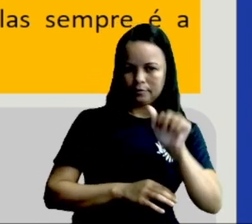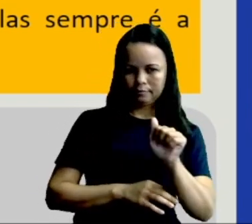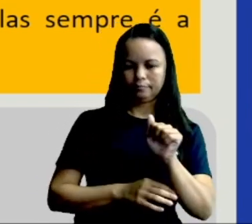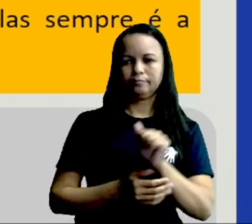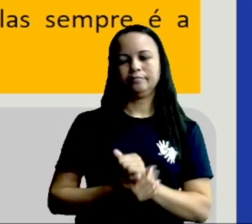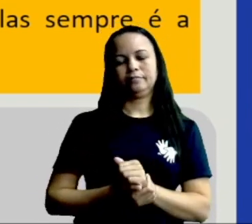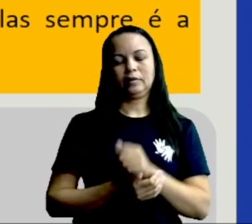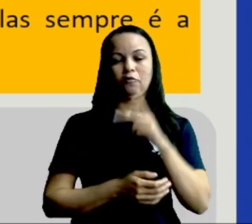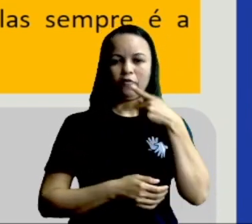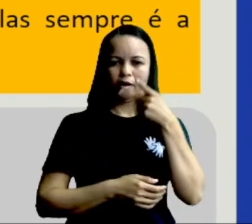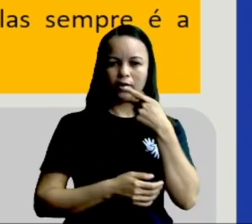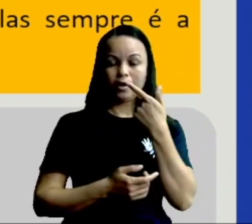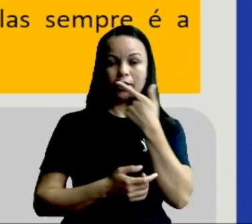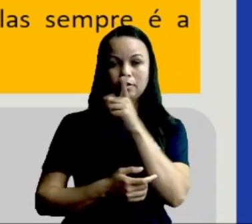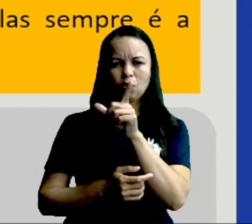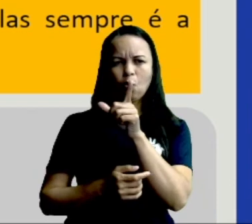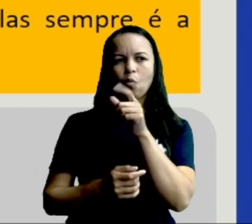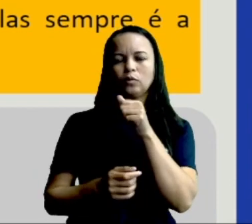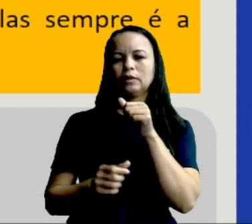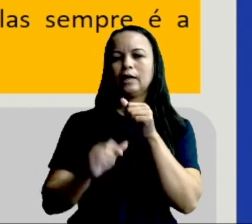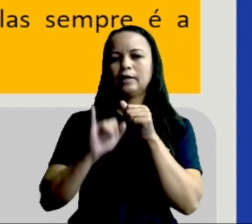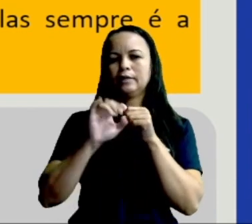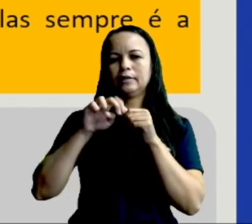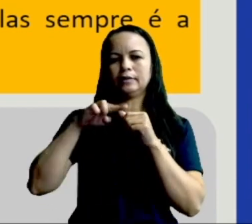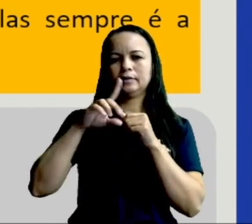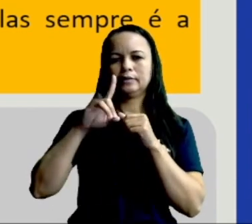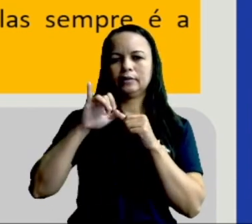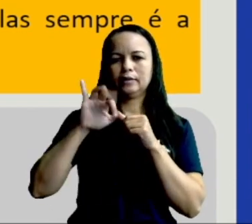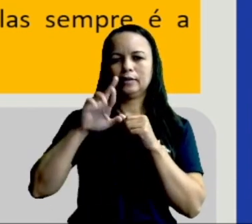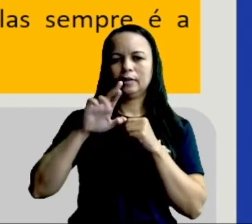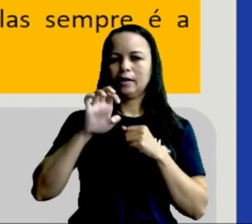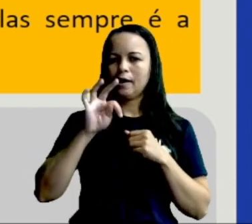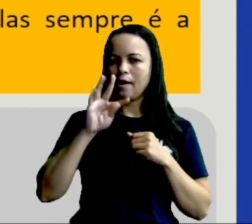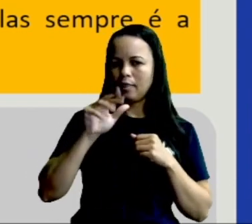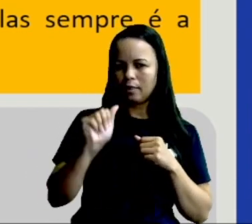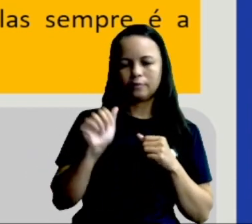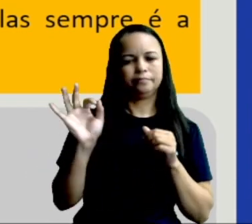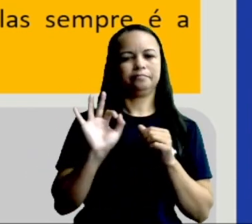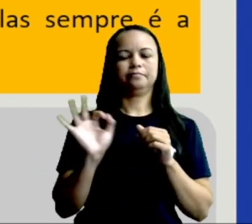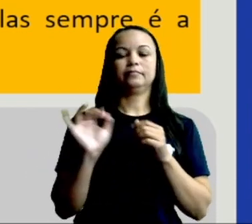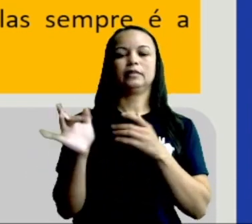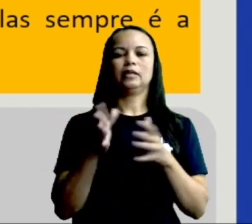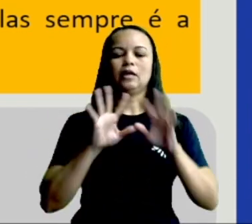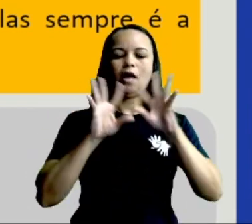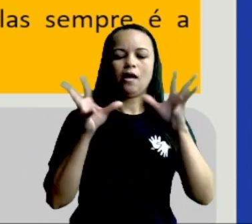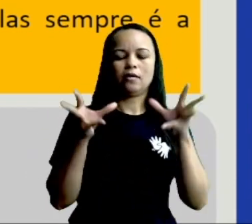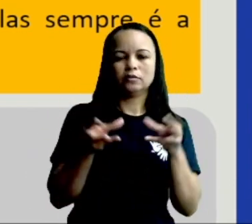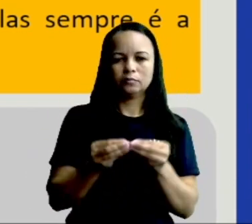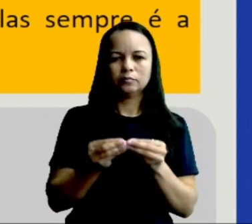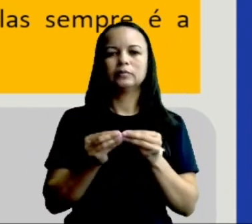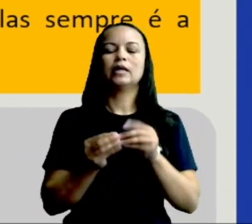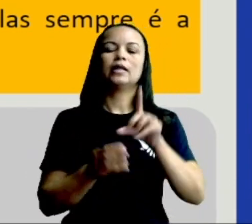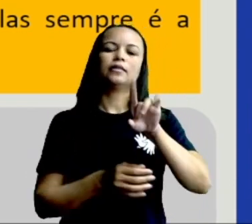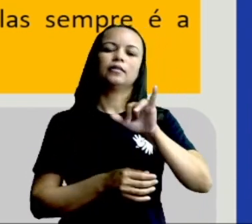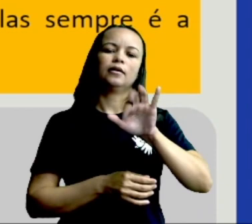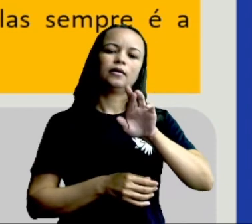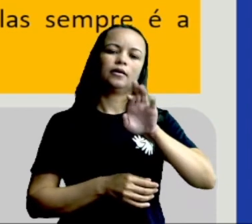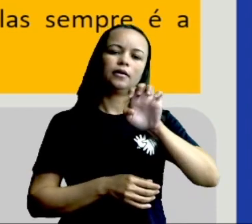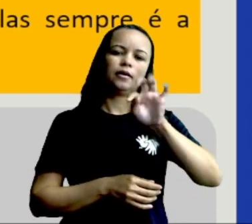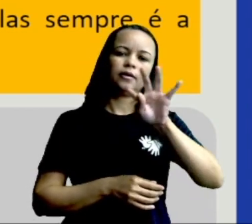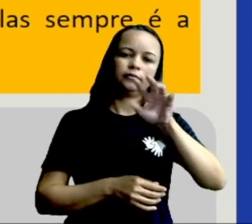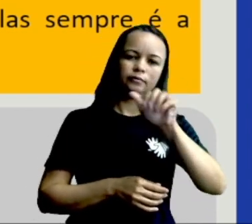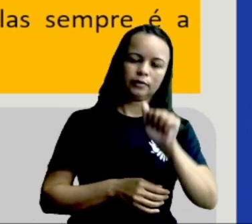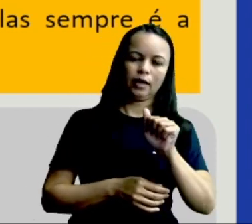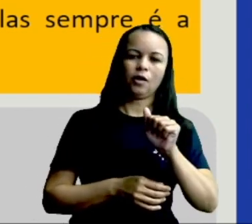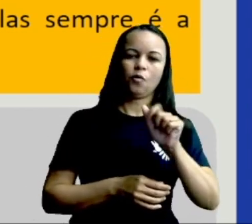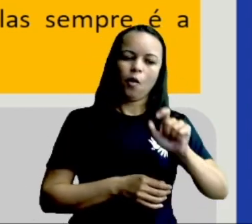tá? Não falei aqui no resumo da indireta. Nesse resumão aqui eu trouxe a proporcionalidade direta. Então,